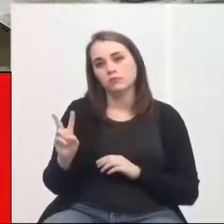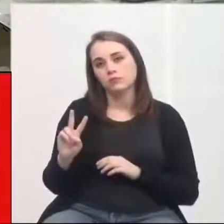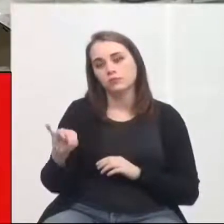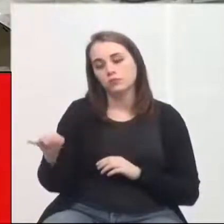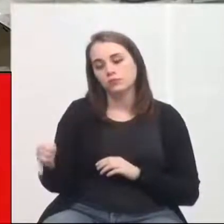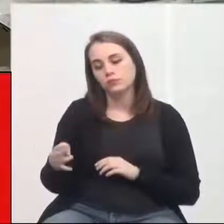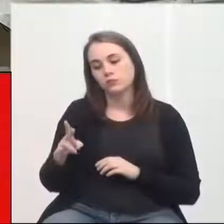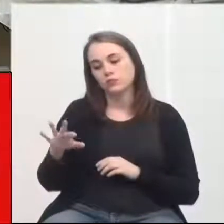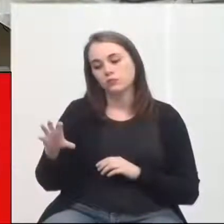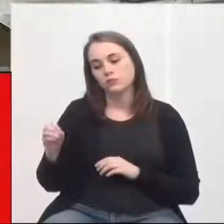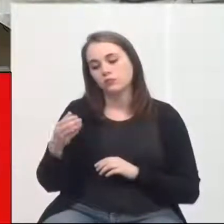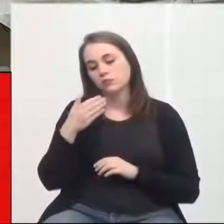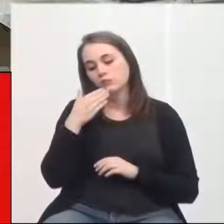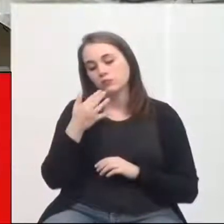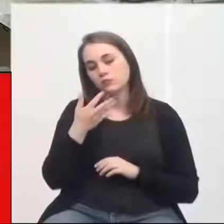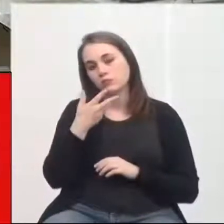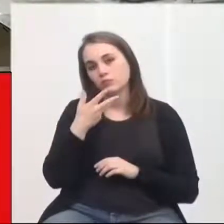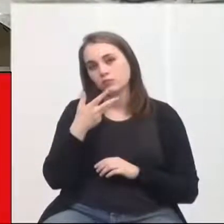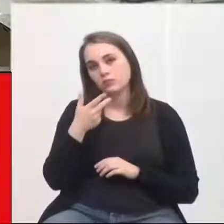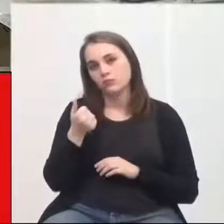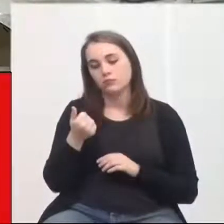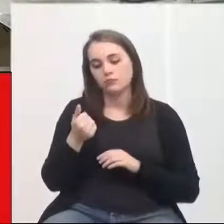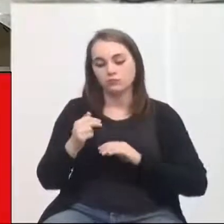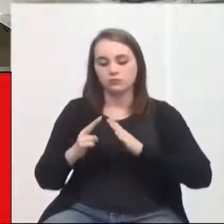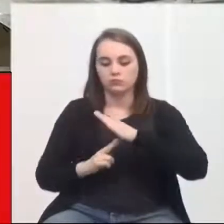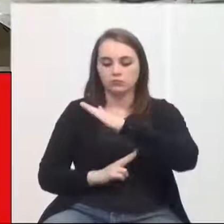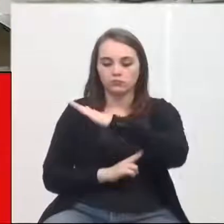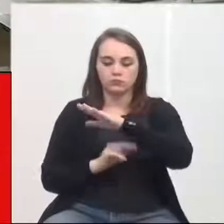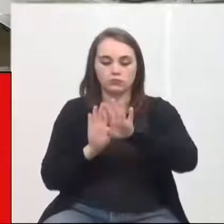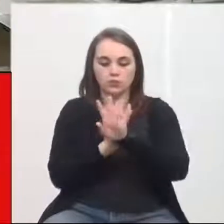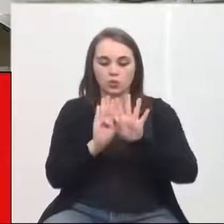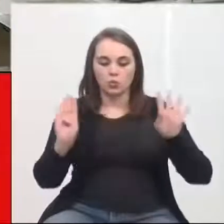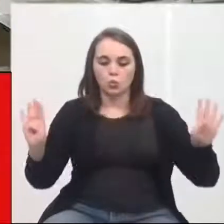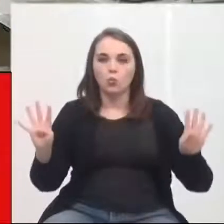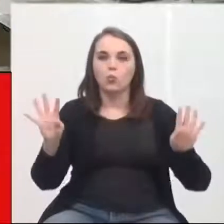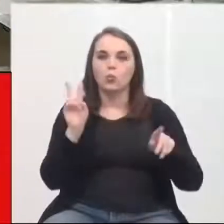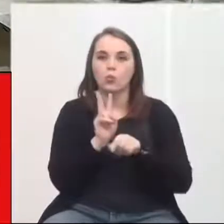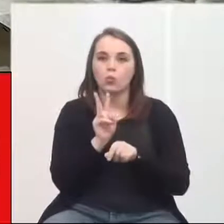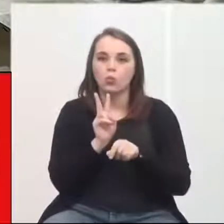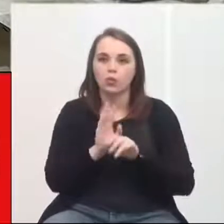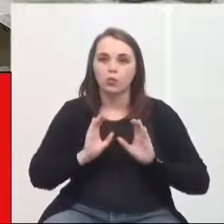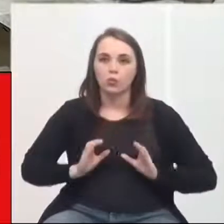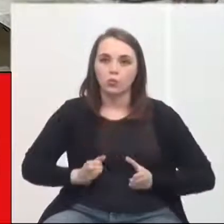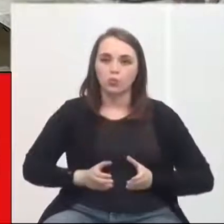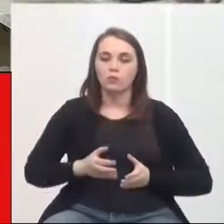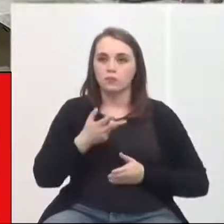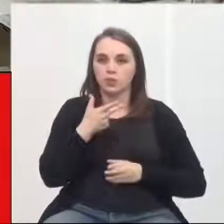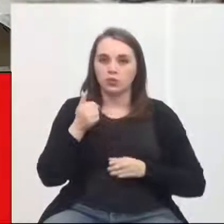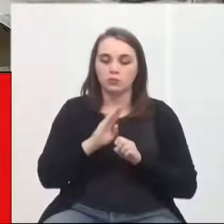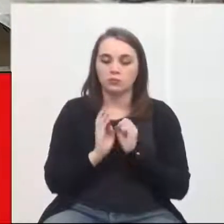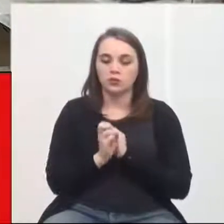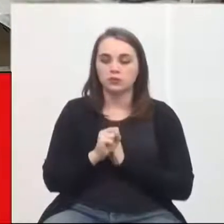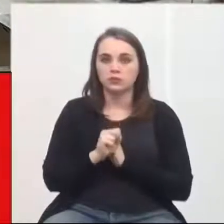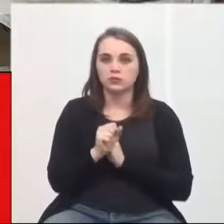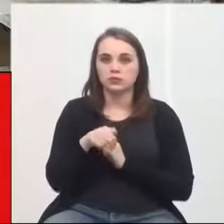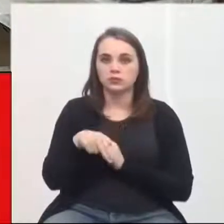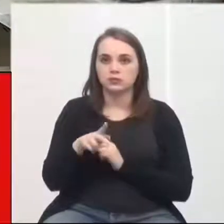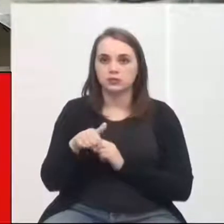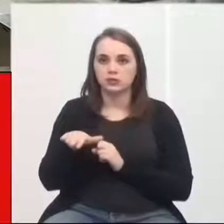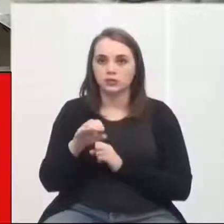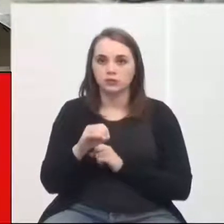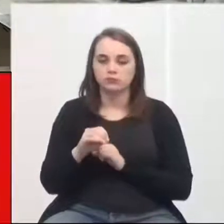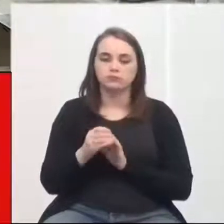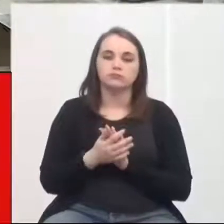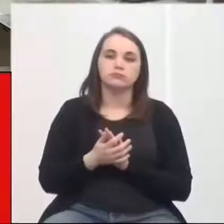Júlio Kaminski, recuperação do guarda-corpo da ponte da Avenida João Lacerda, do bairro Sangão. Indicação 1246-2021, autor vereador